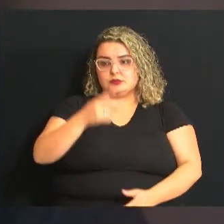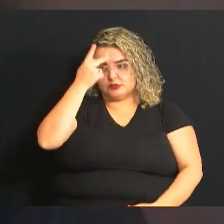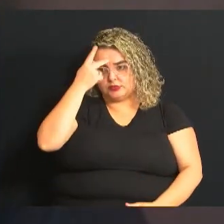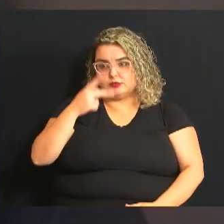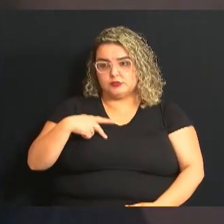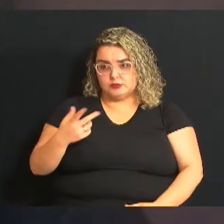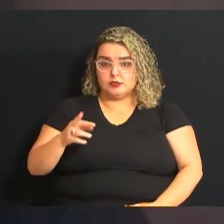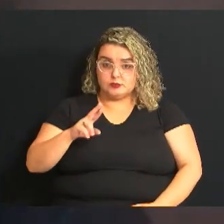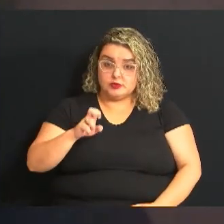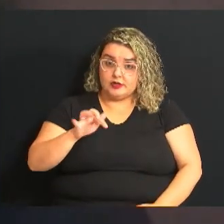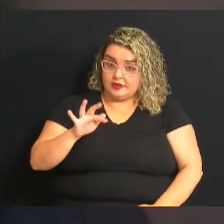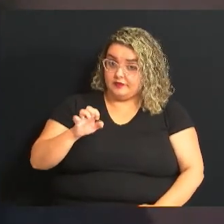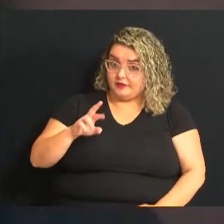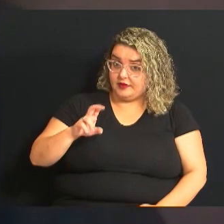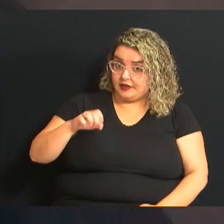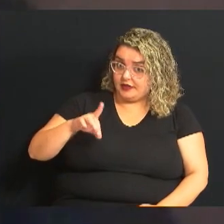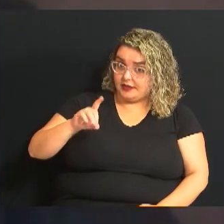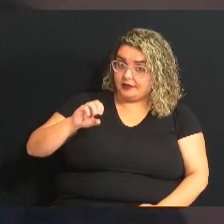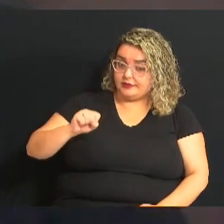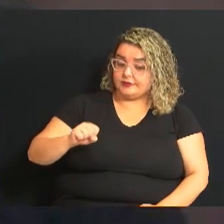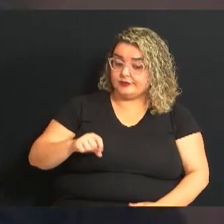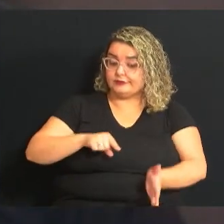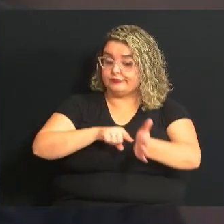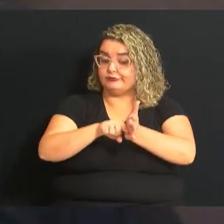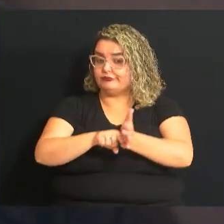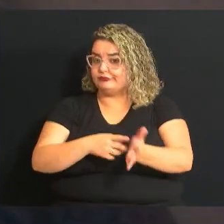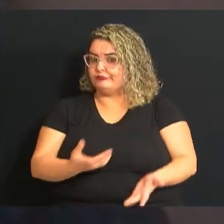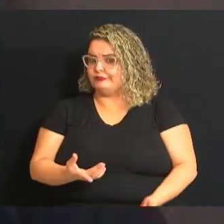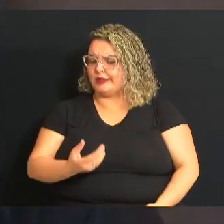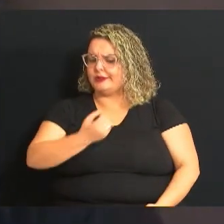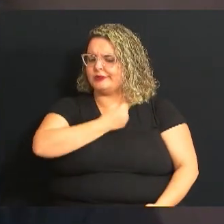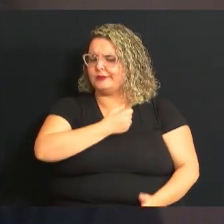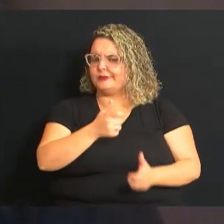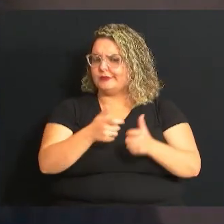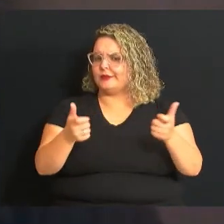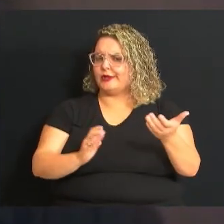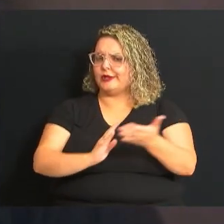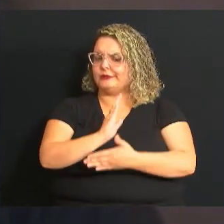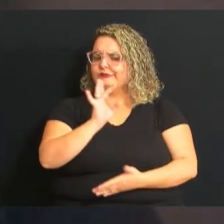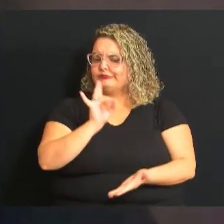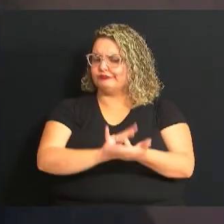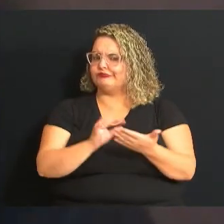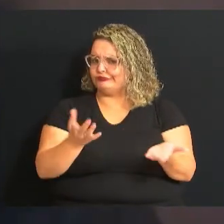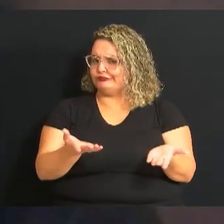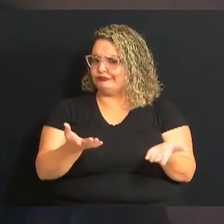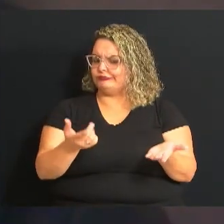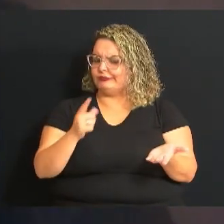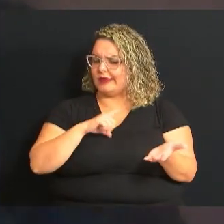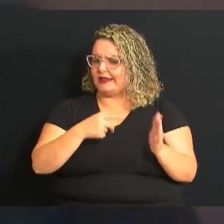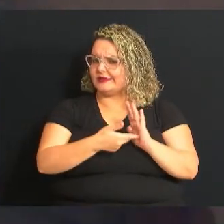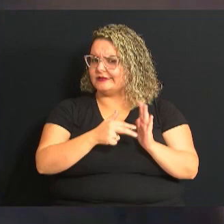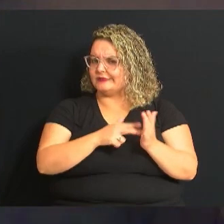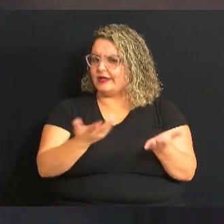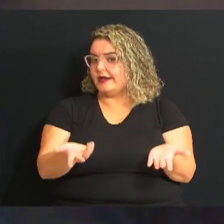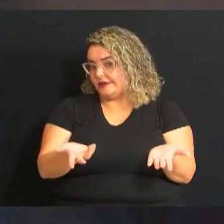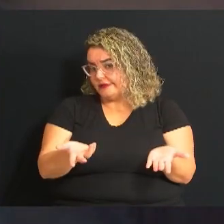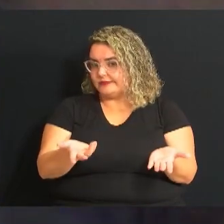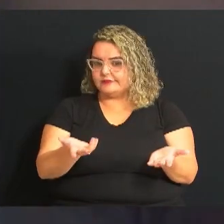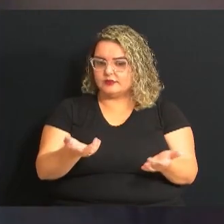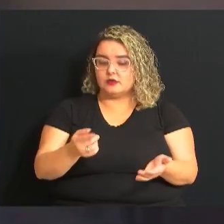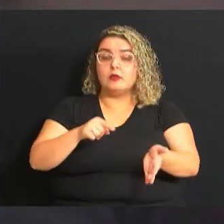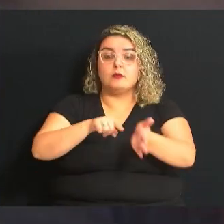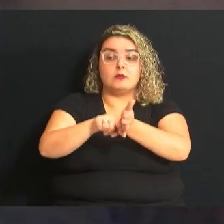certo? E eu acho que as escolas têm que incentivar, por exemplo, movimentos como esse. Se a escola defende isso que eu acabei de falar, de que